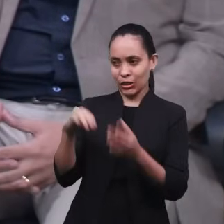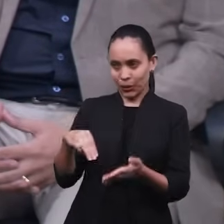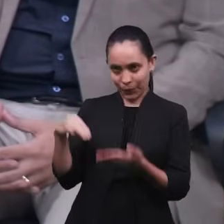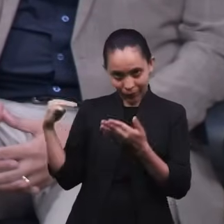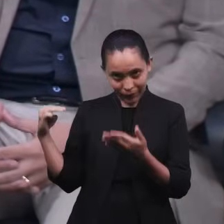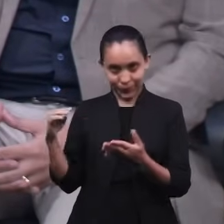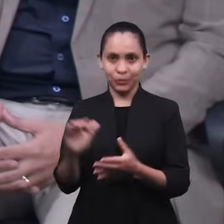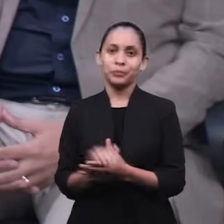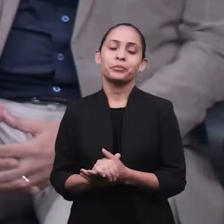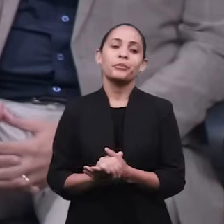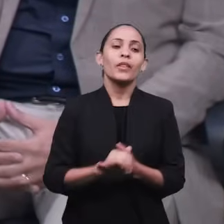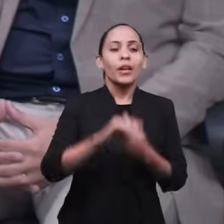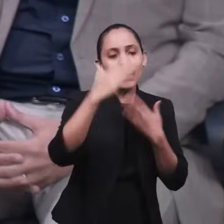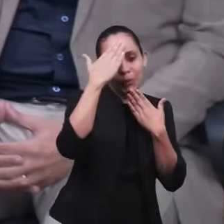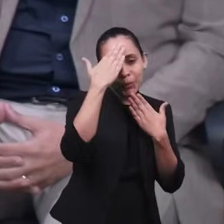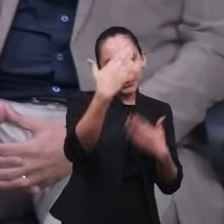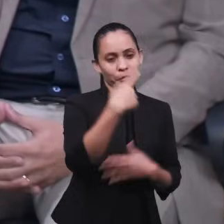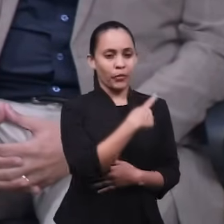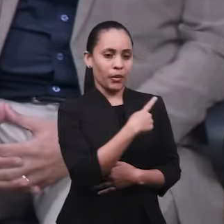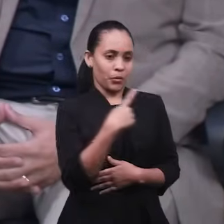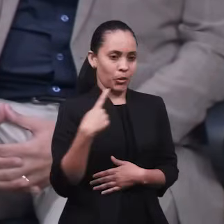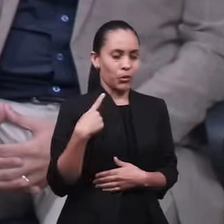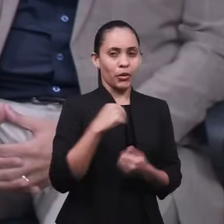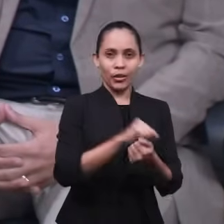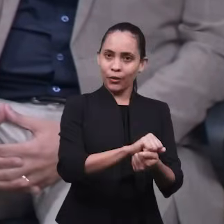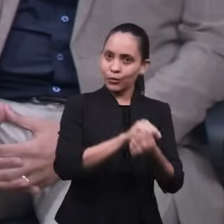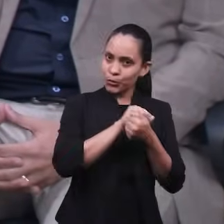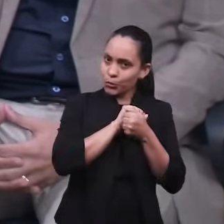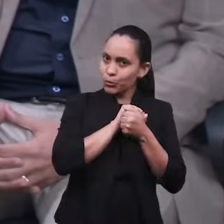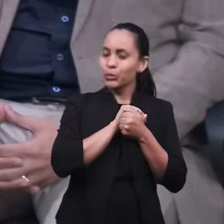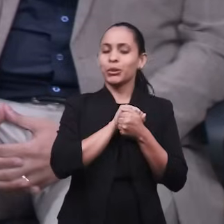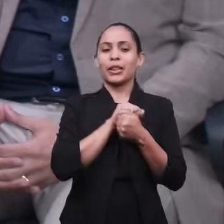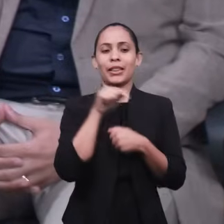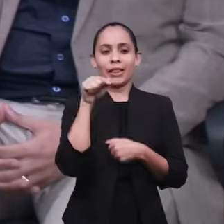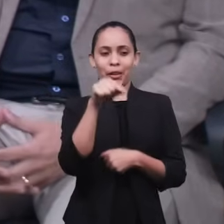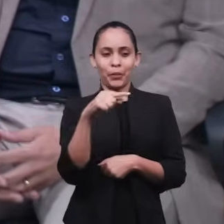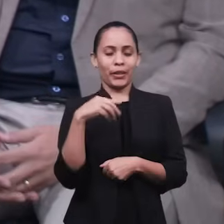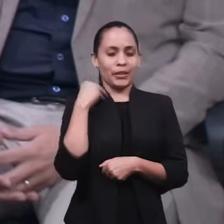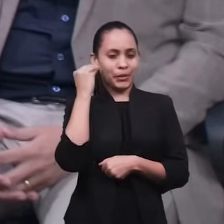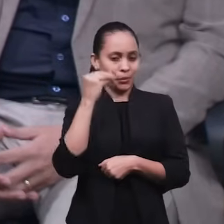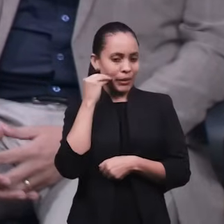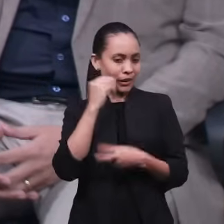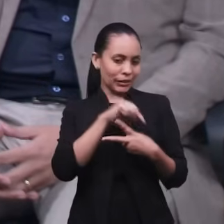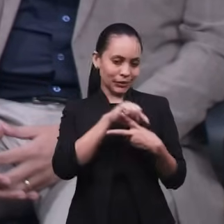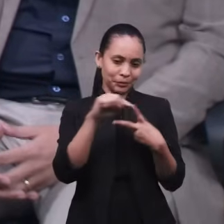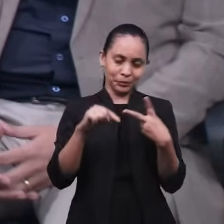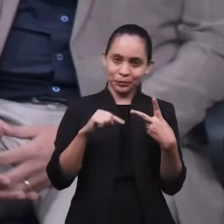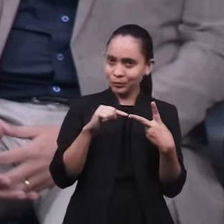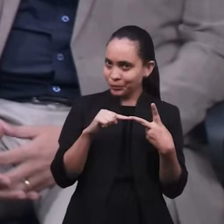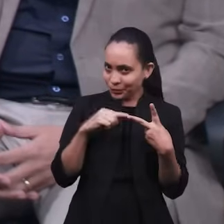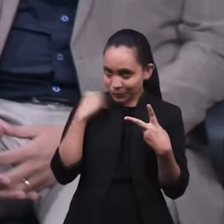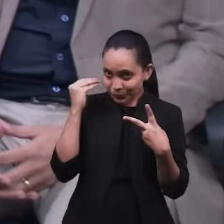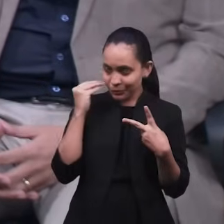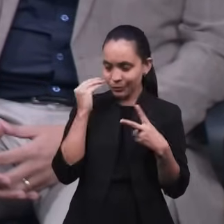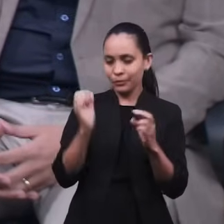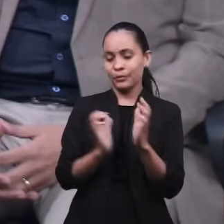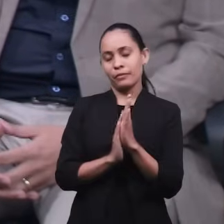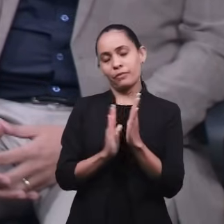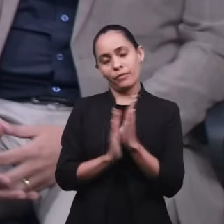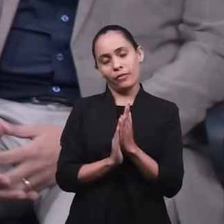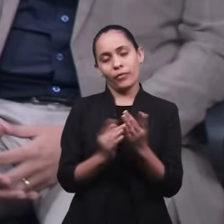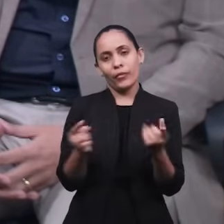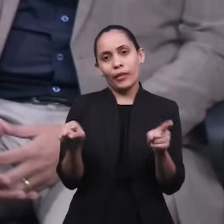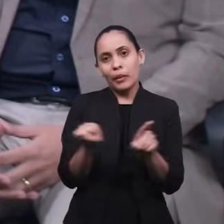Cristã Maranata. Pastor Fábio também, que esteve aqui conosco, né, contando duas experiências, né, de